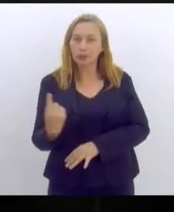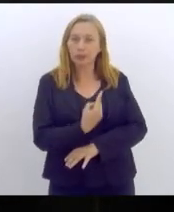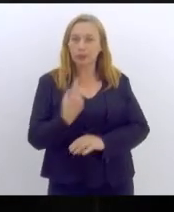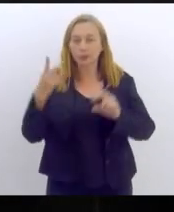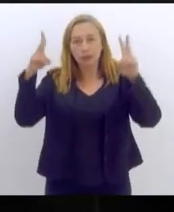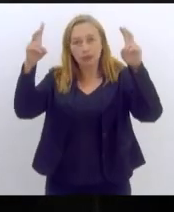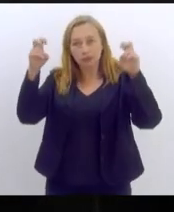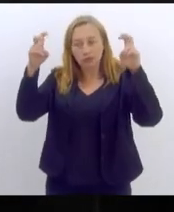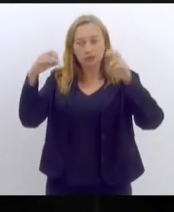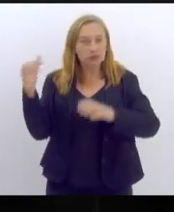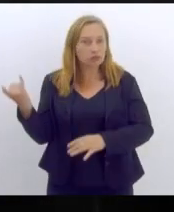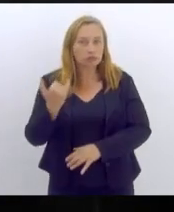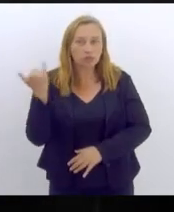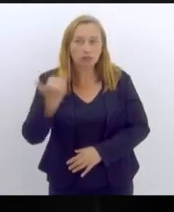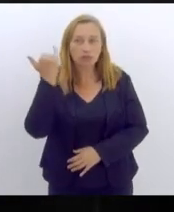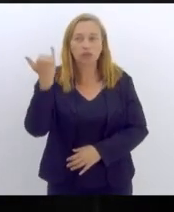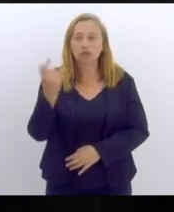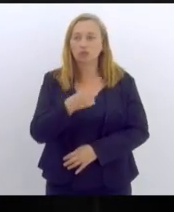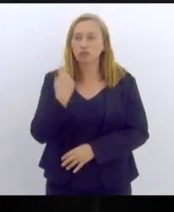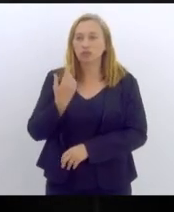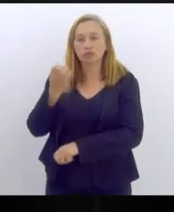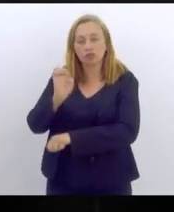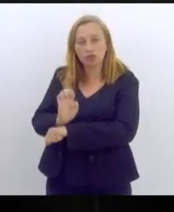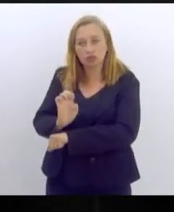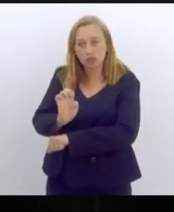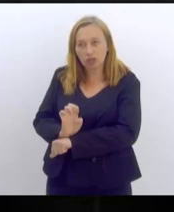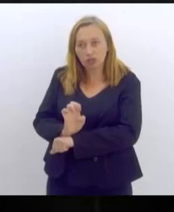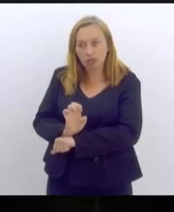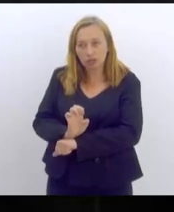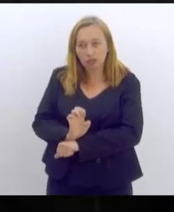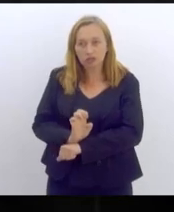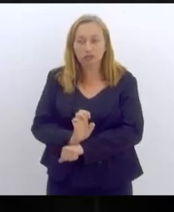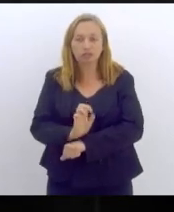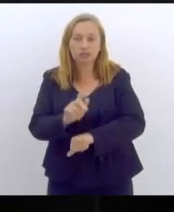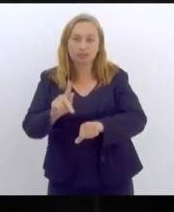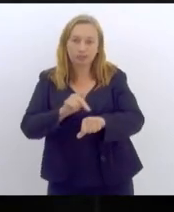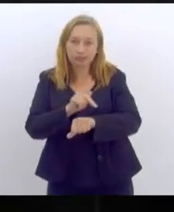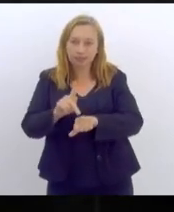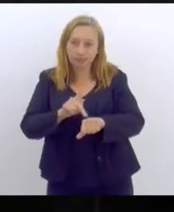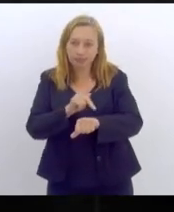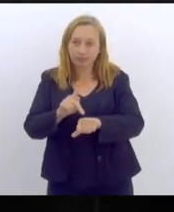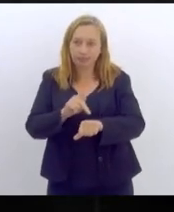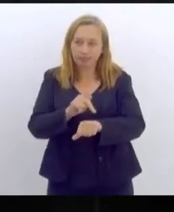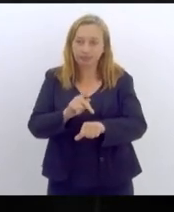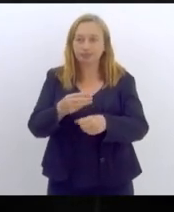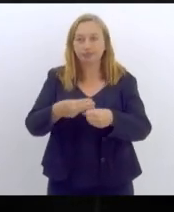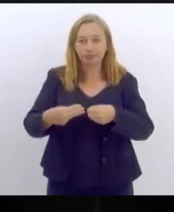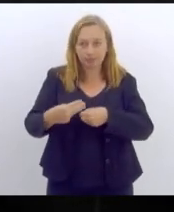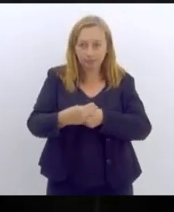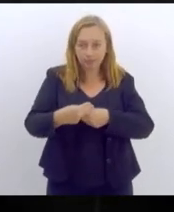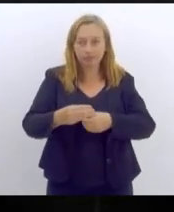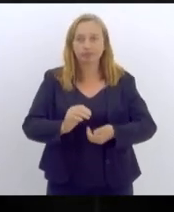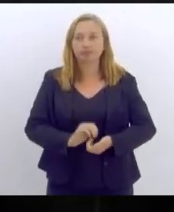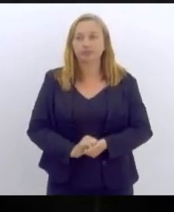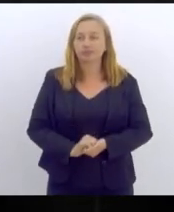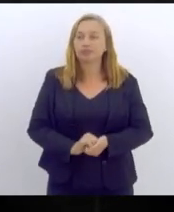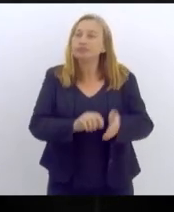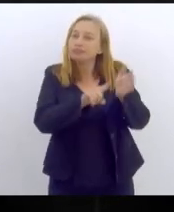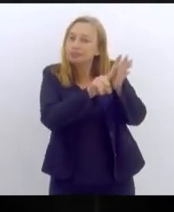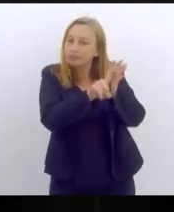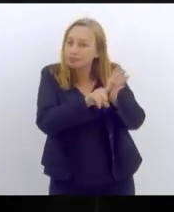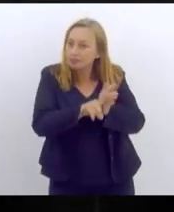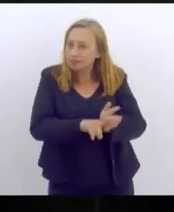as questões essenciais ao nosso Estado, ao nosso país e aos nossos municípios.